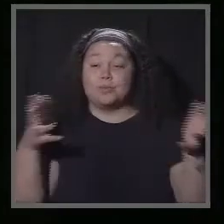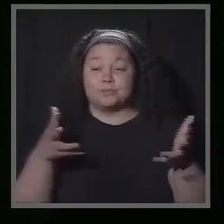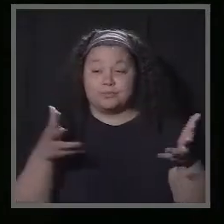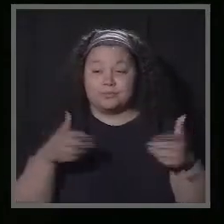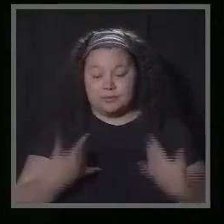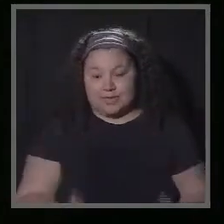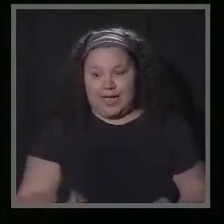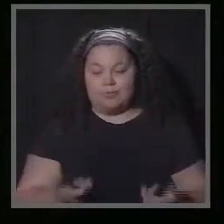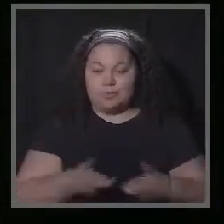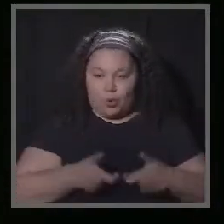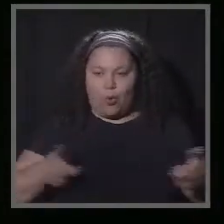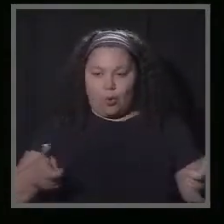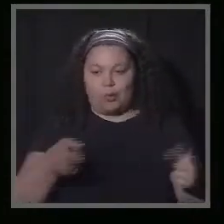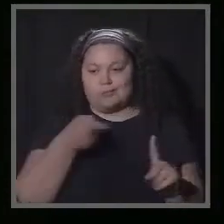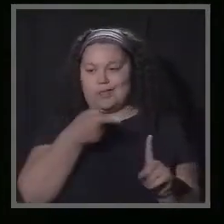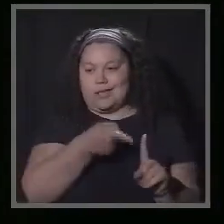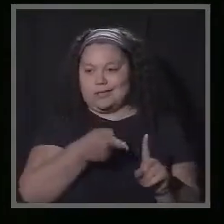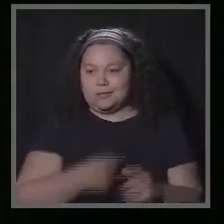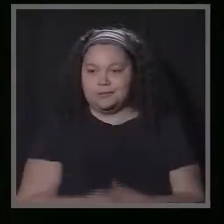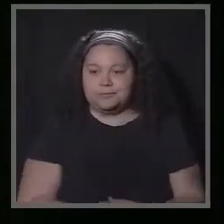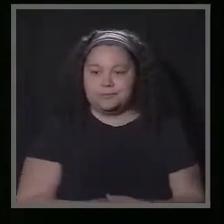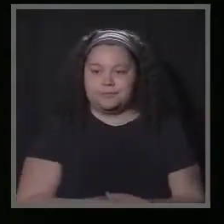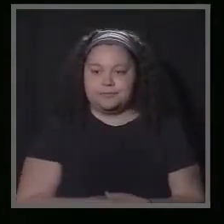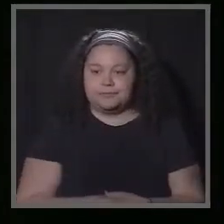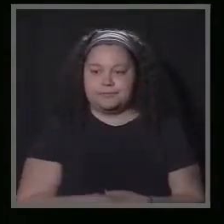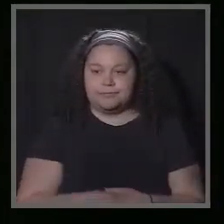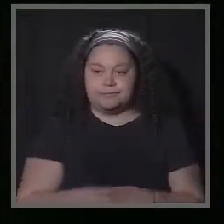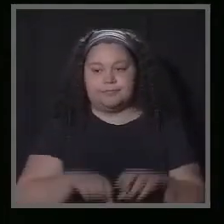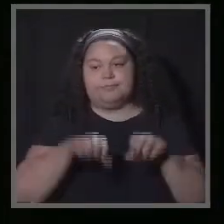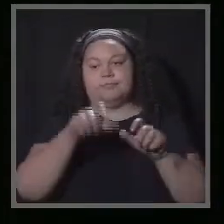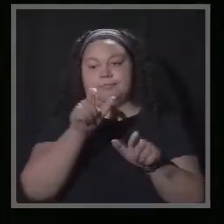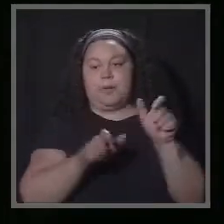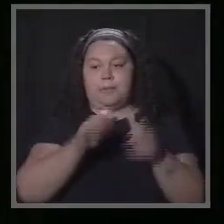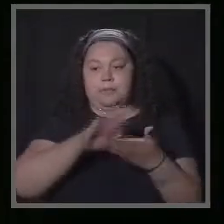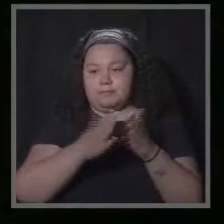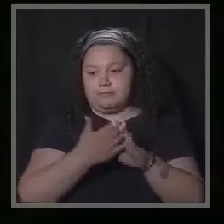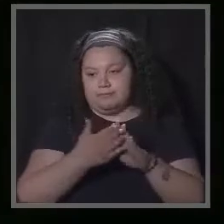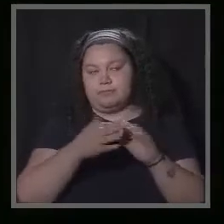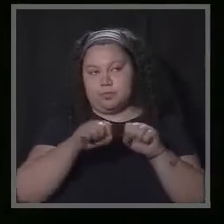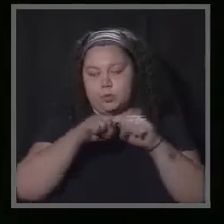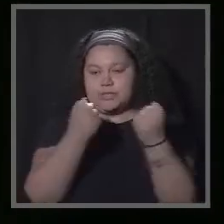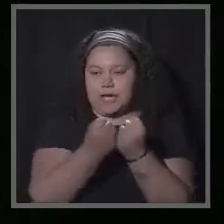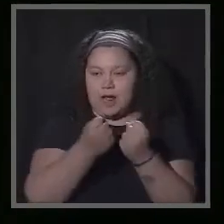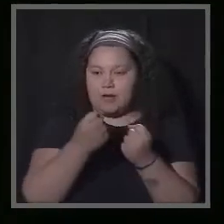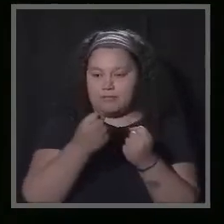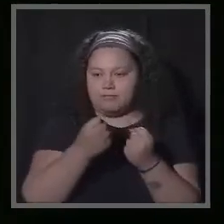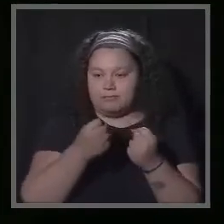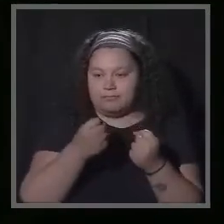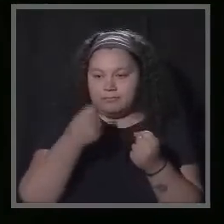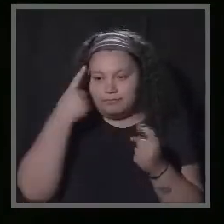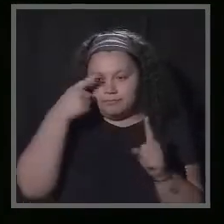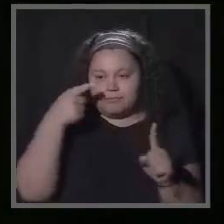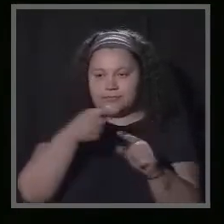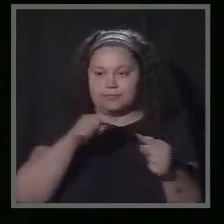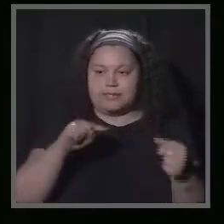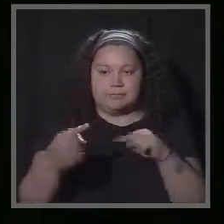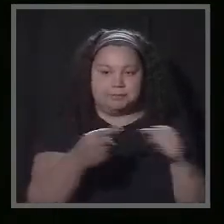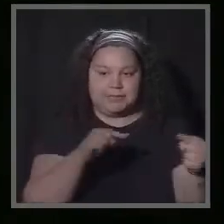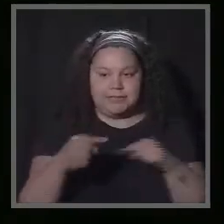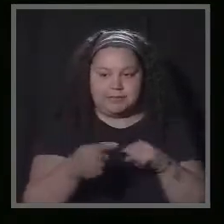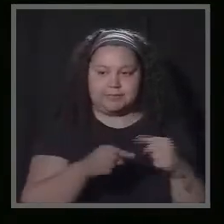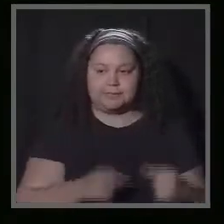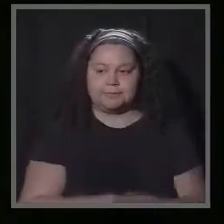sessão plenária sobre o impacto social da cultura, um debate que será moderado por Clémentine